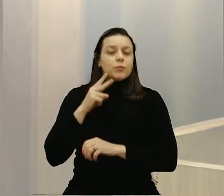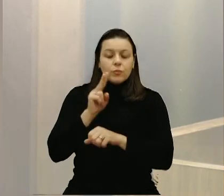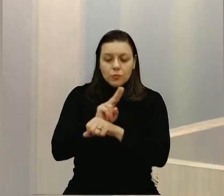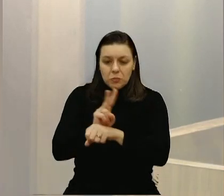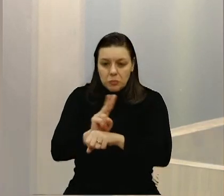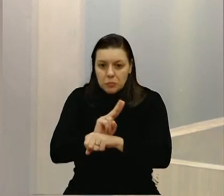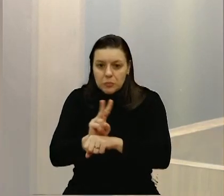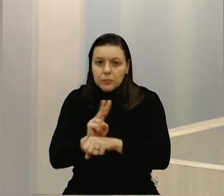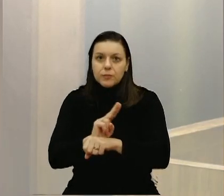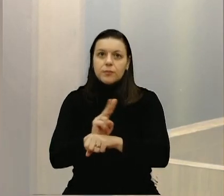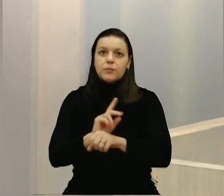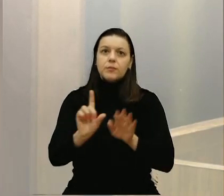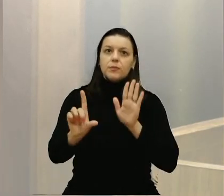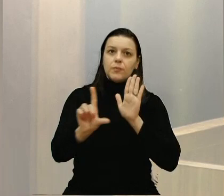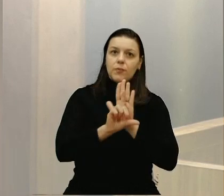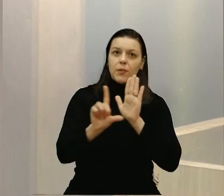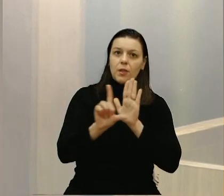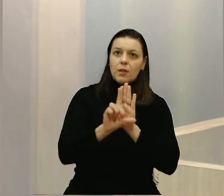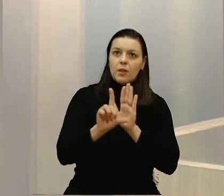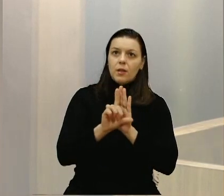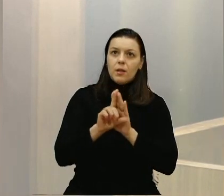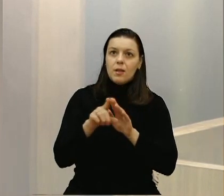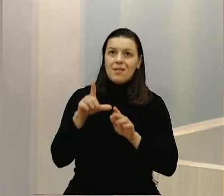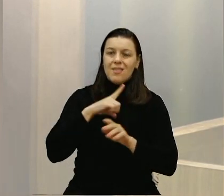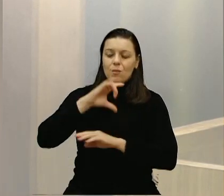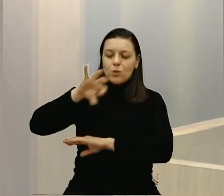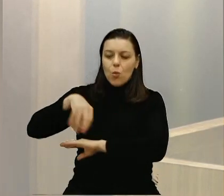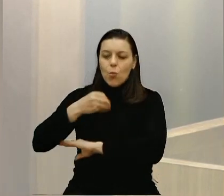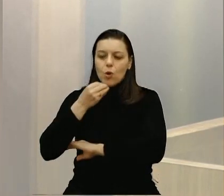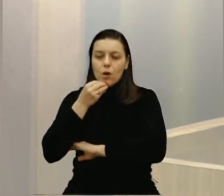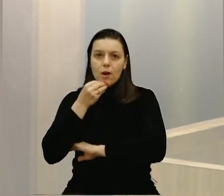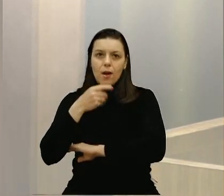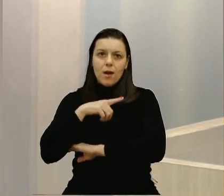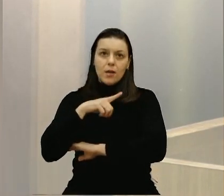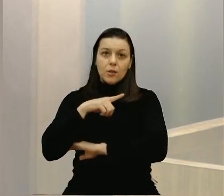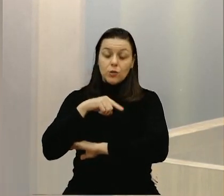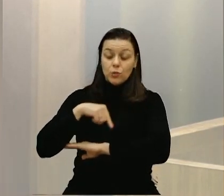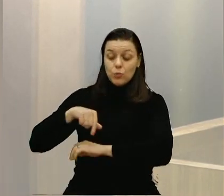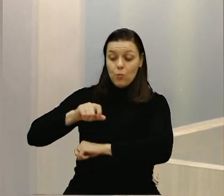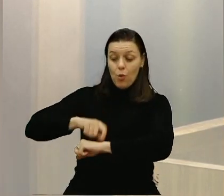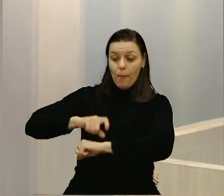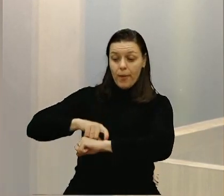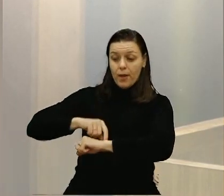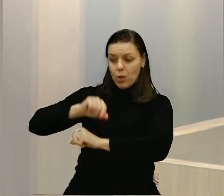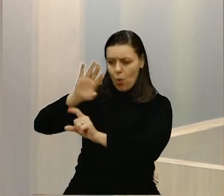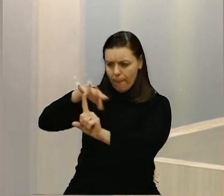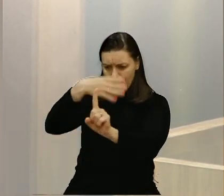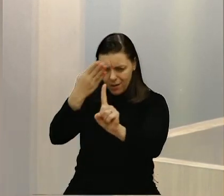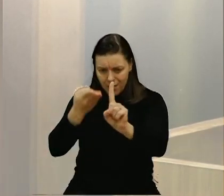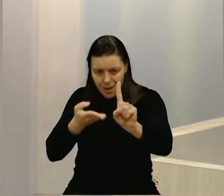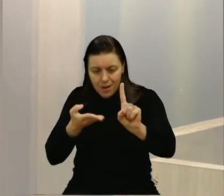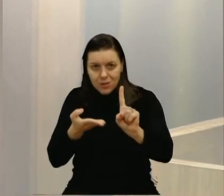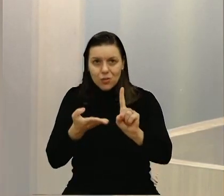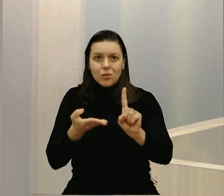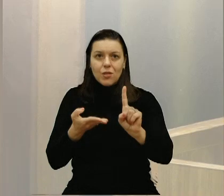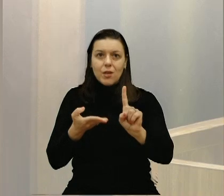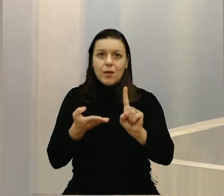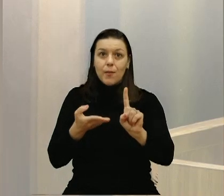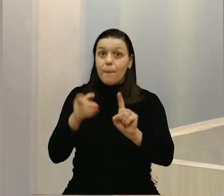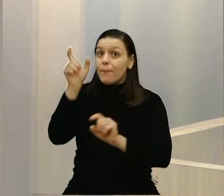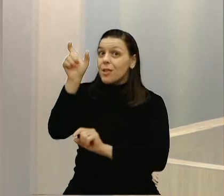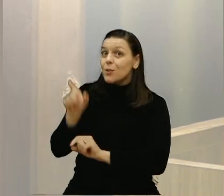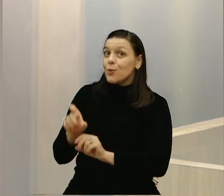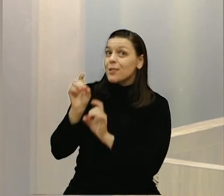fiscalizarmos, legislarmos, nós temos a oportunidade, no tempo que estamos aqui, de homenagear pessoas muito